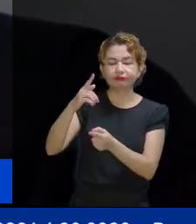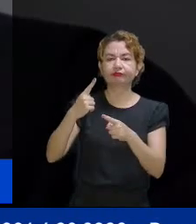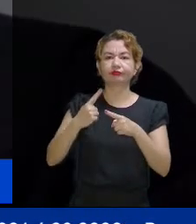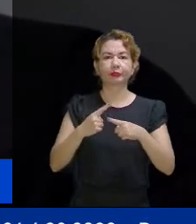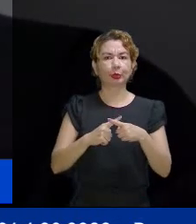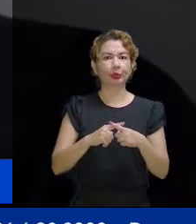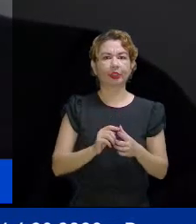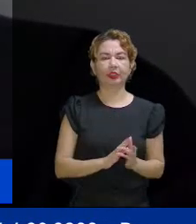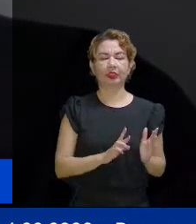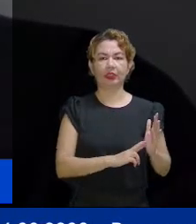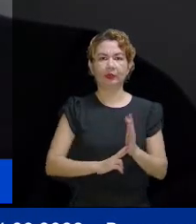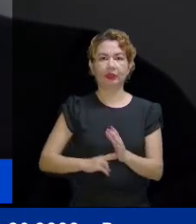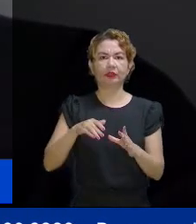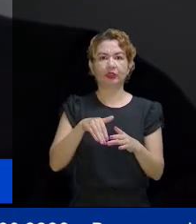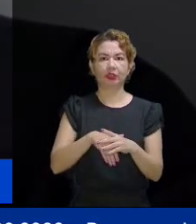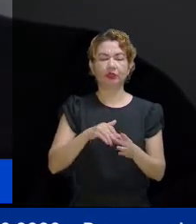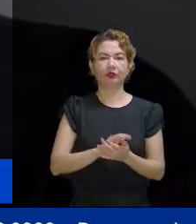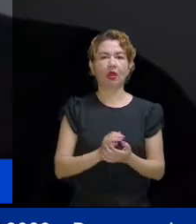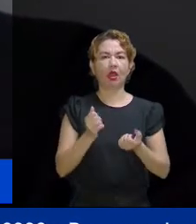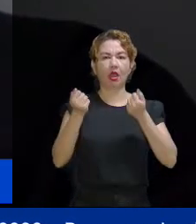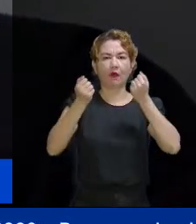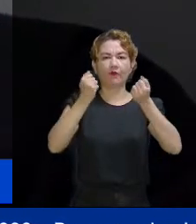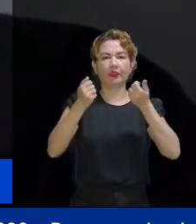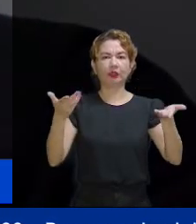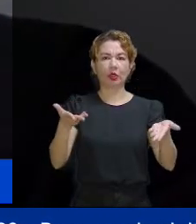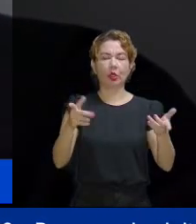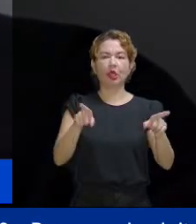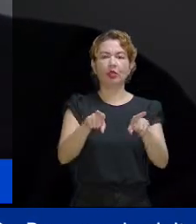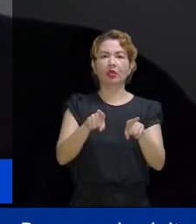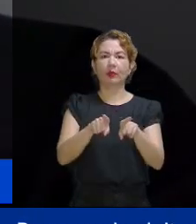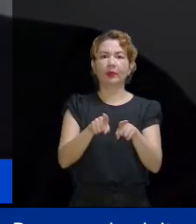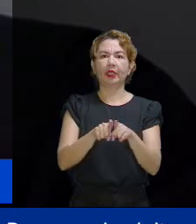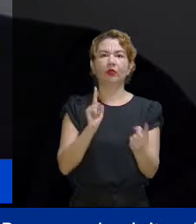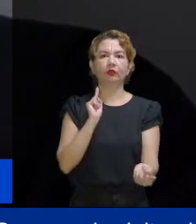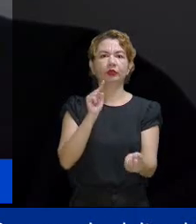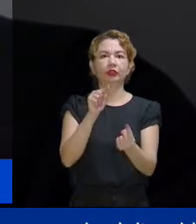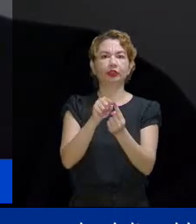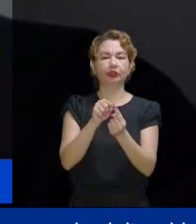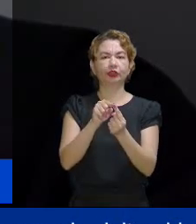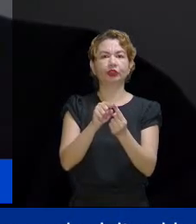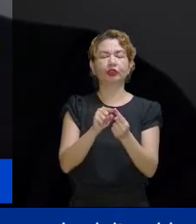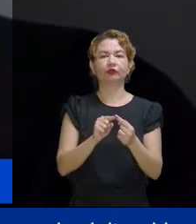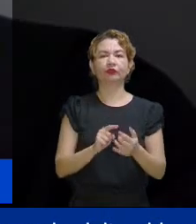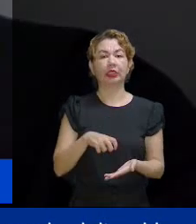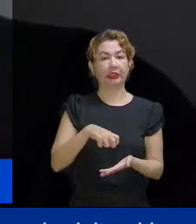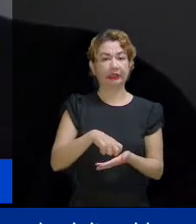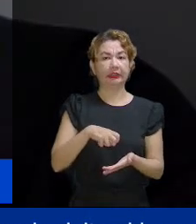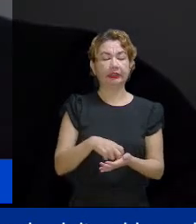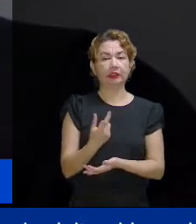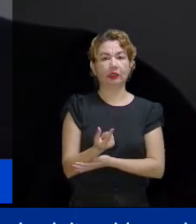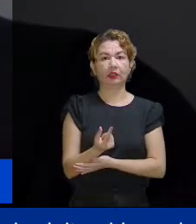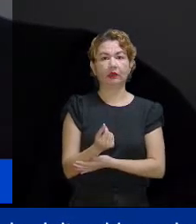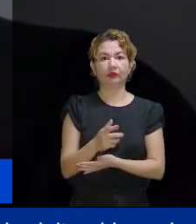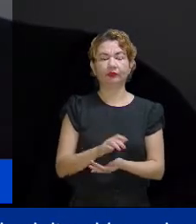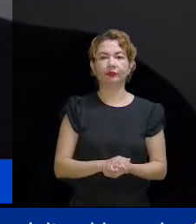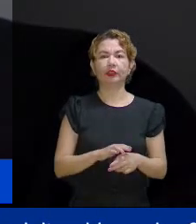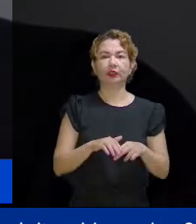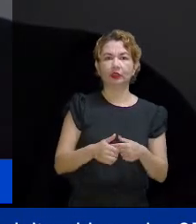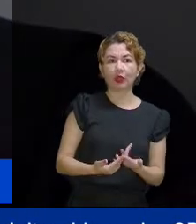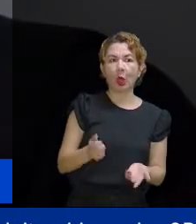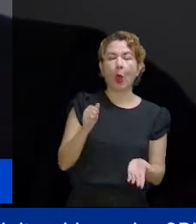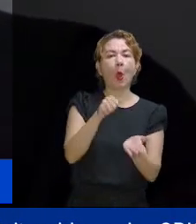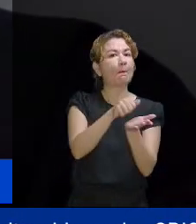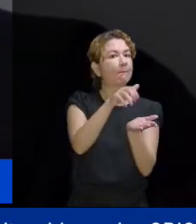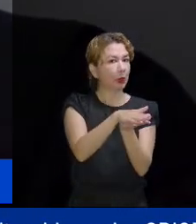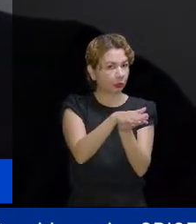a representação eleitoral, ora sob análise, também tem por objeto a sanção pecuniária, isto é, aplicação de